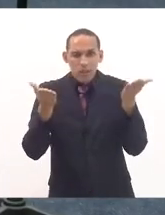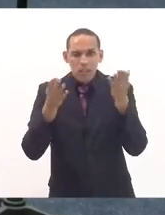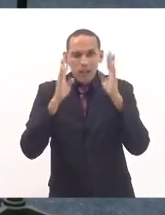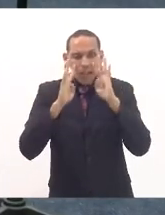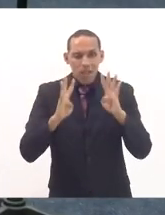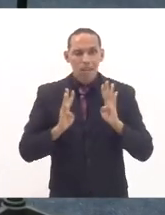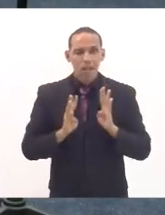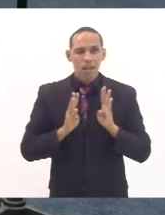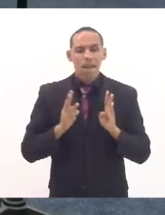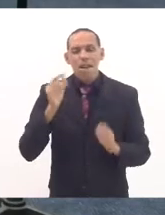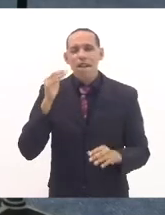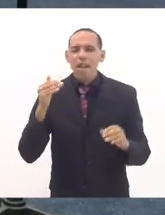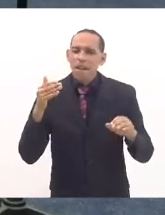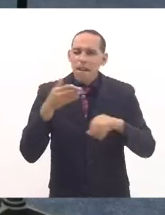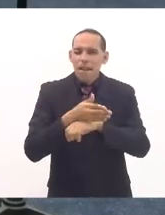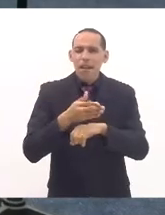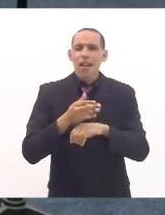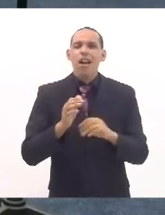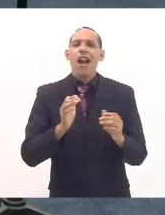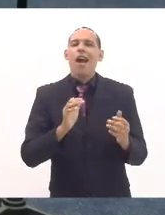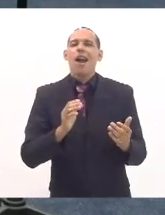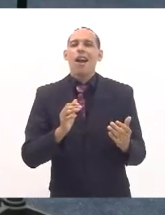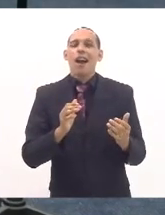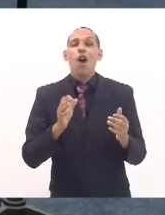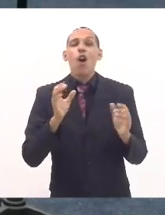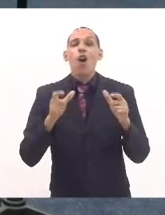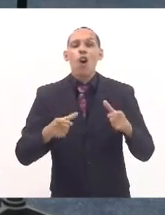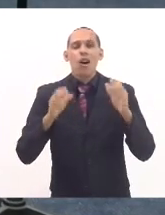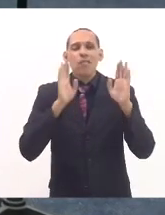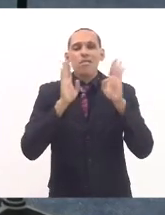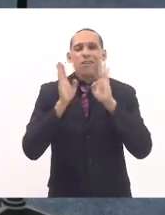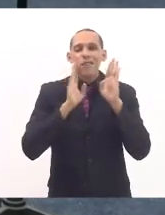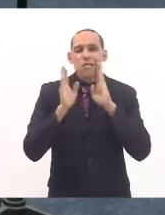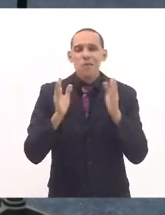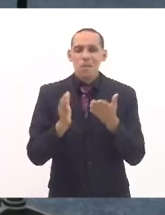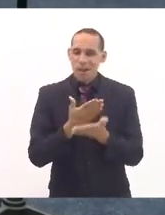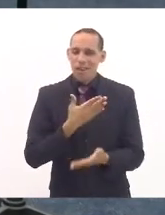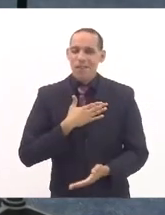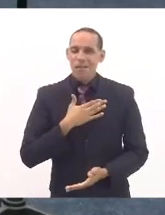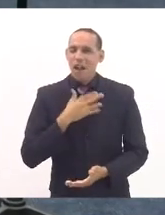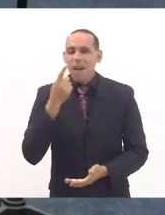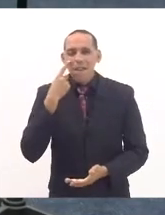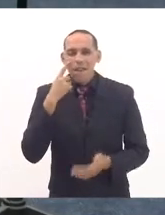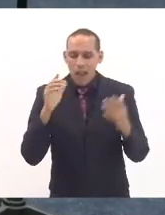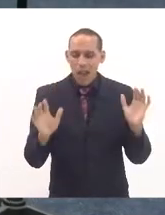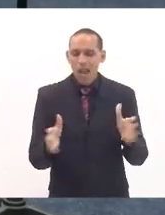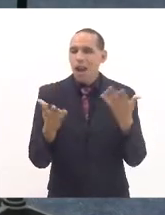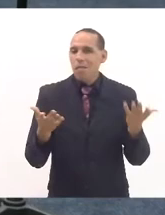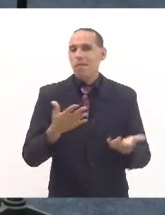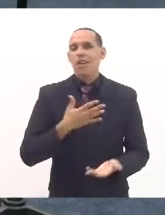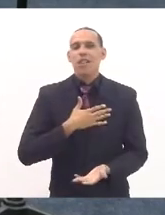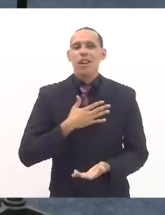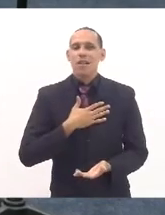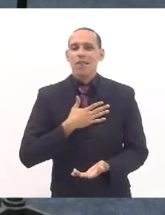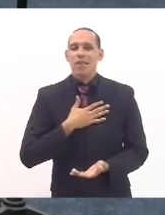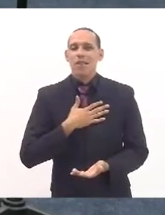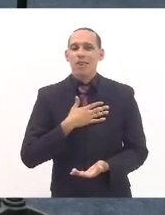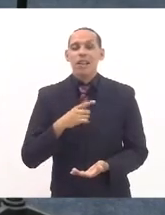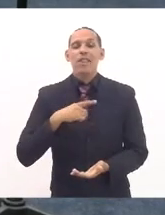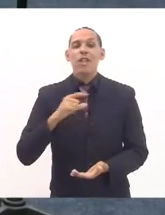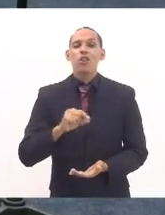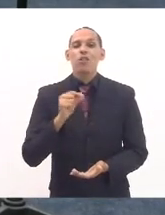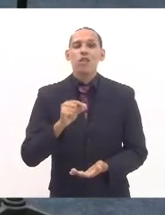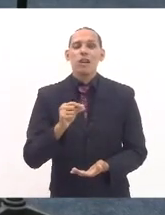minha página, volta um pouco lá no Facebook, dá uma olhada, tem uma campanha na minha página para aumentar o valor